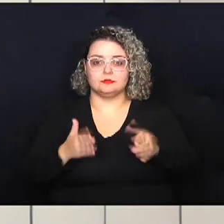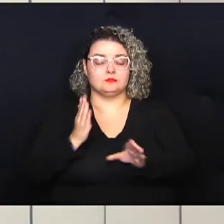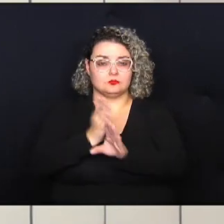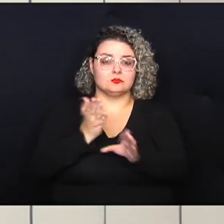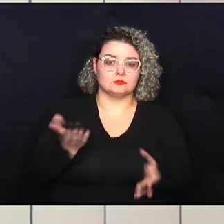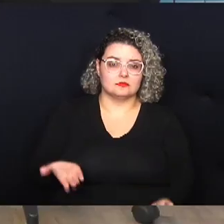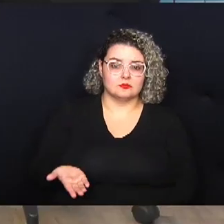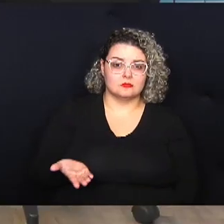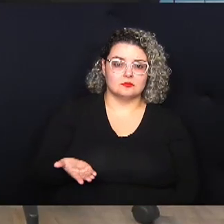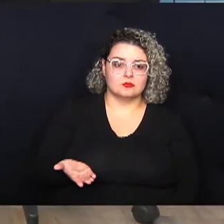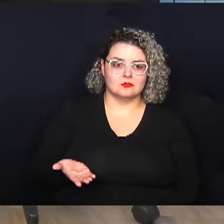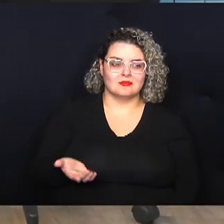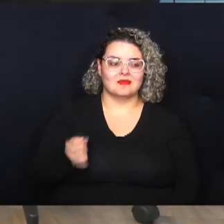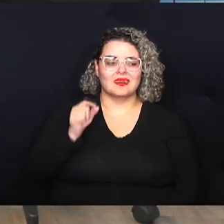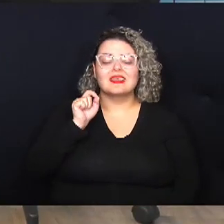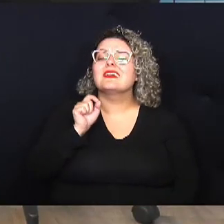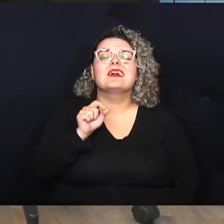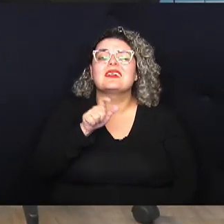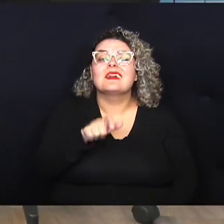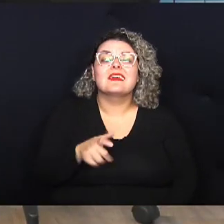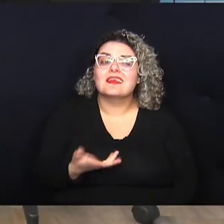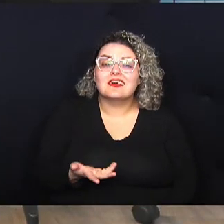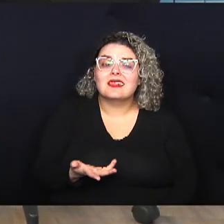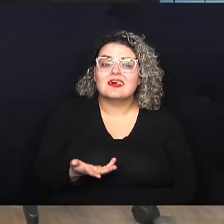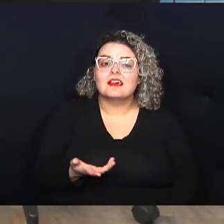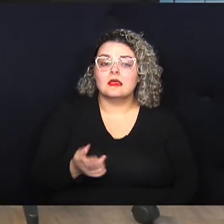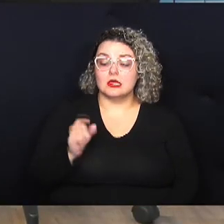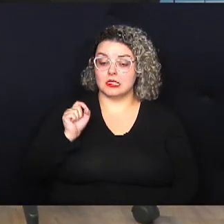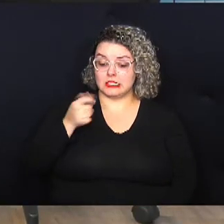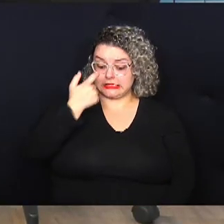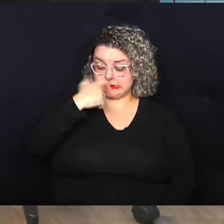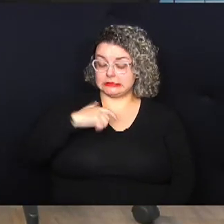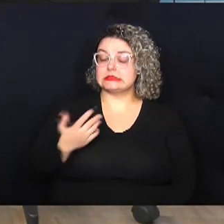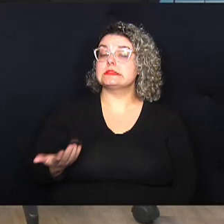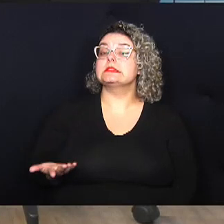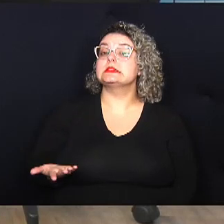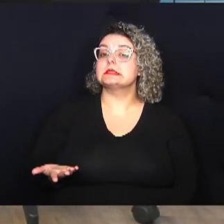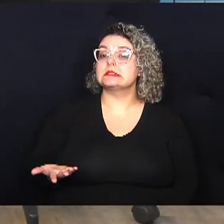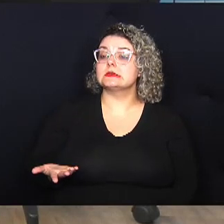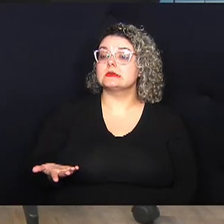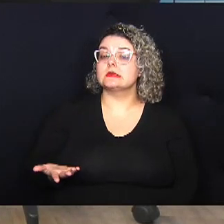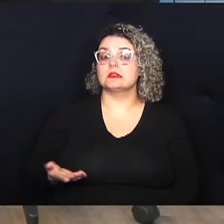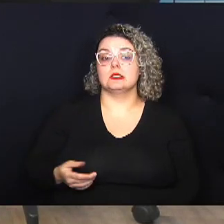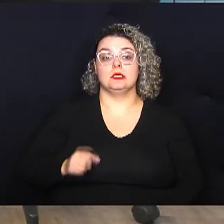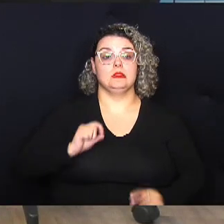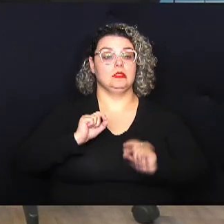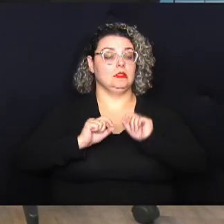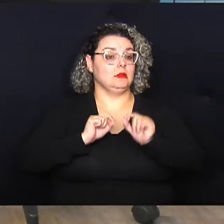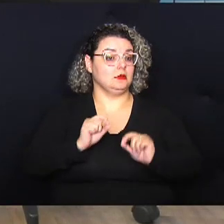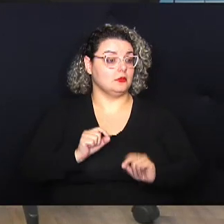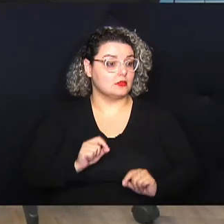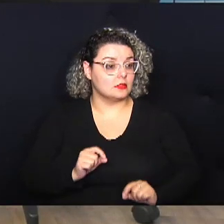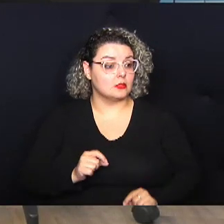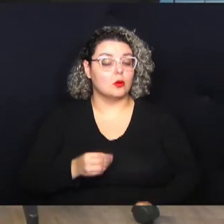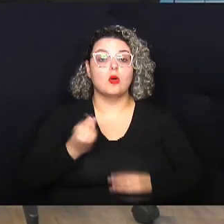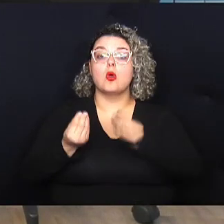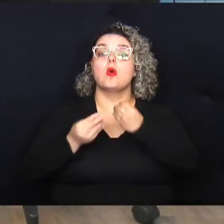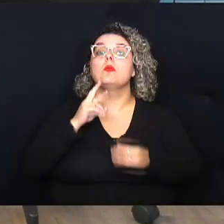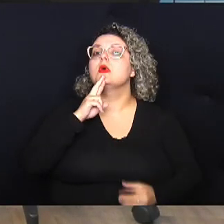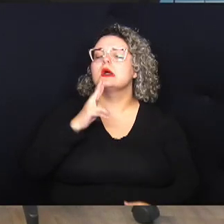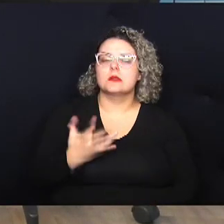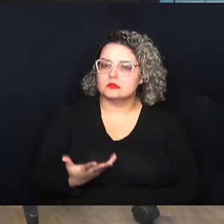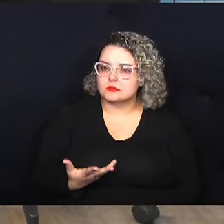encontros, e aí, quem é você? Quem eu sou? Né? E para a gente responder essa pergunta, nós precisamos de ter aí